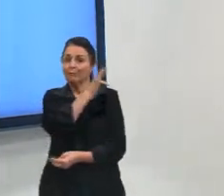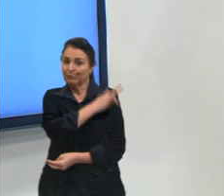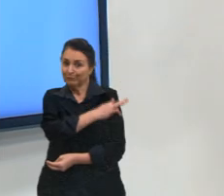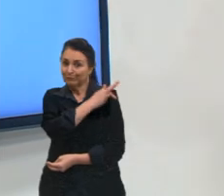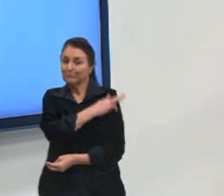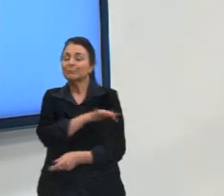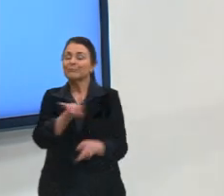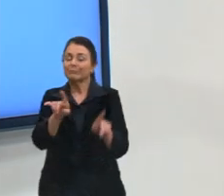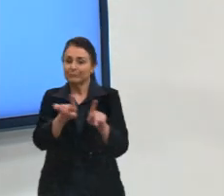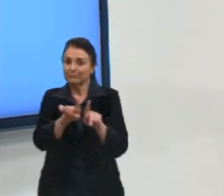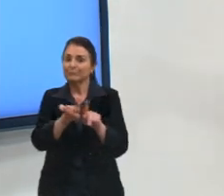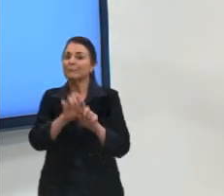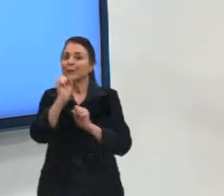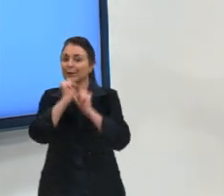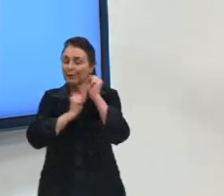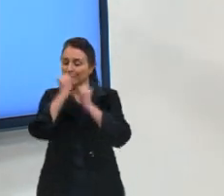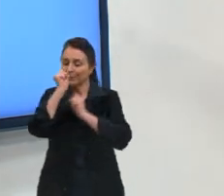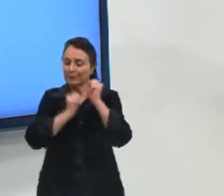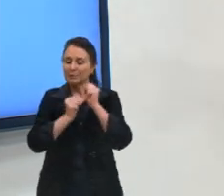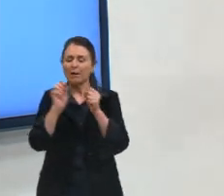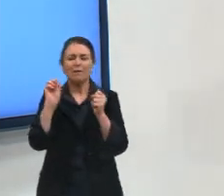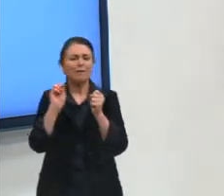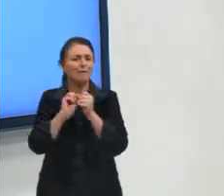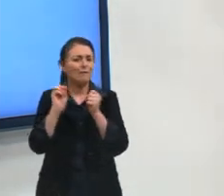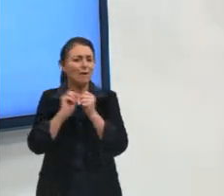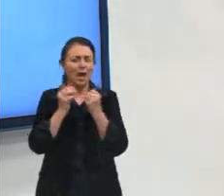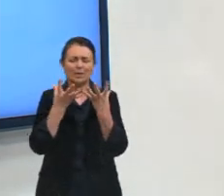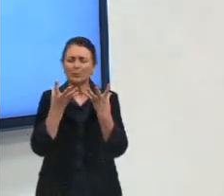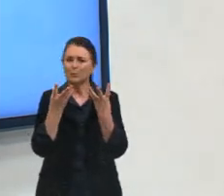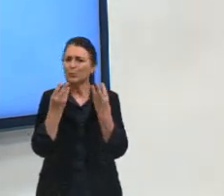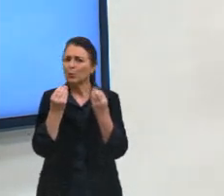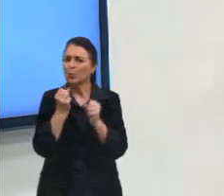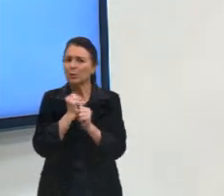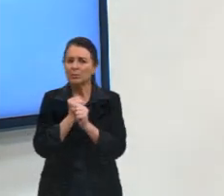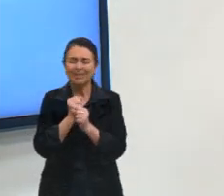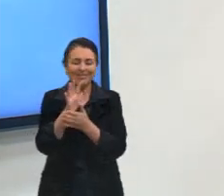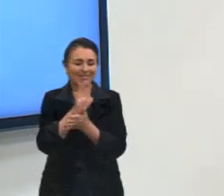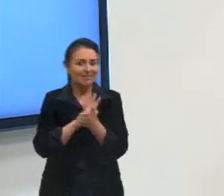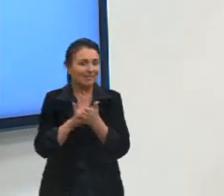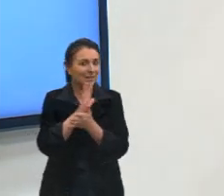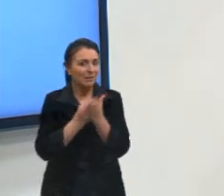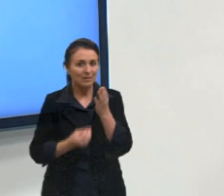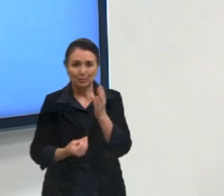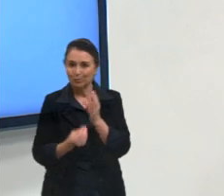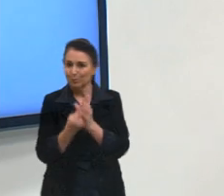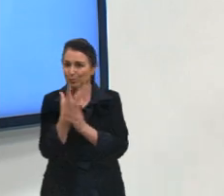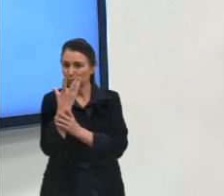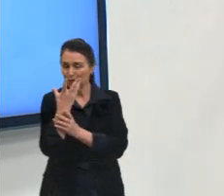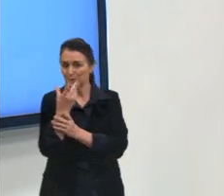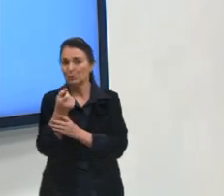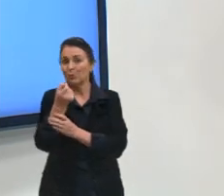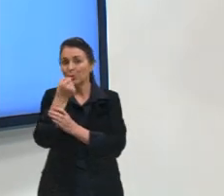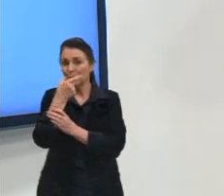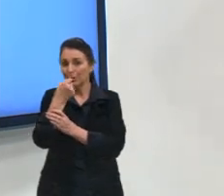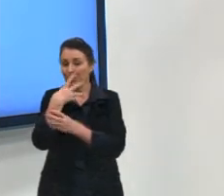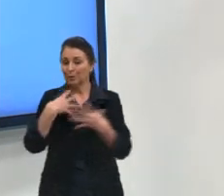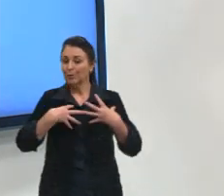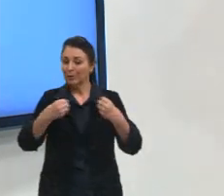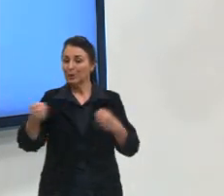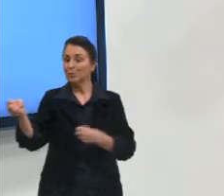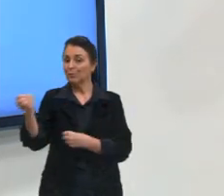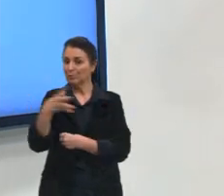faz anos gente muitos anos que não é produzido um antibiótico novo o